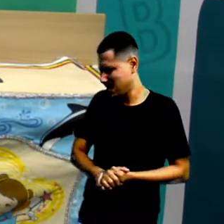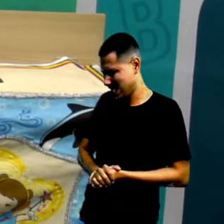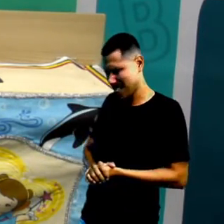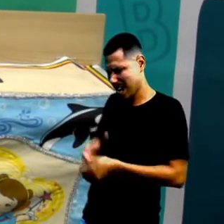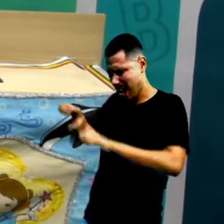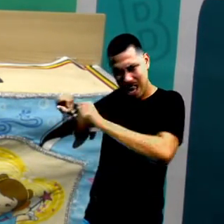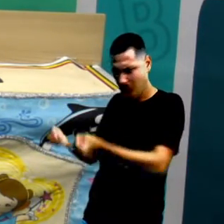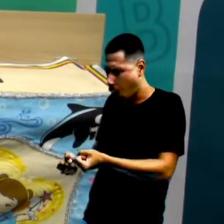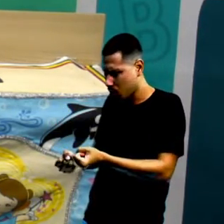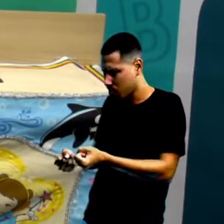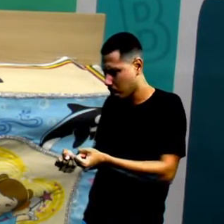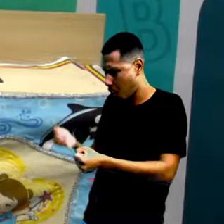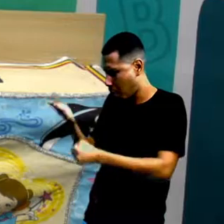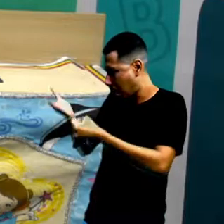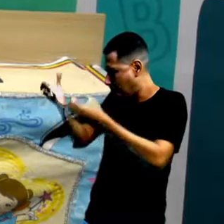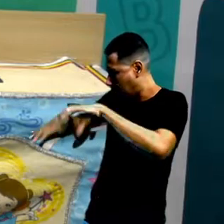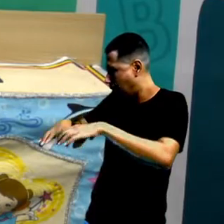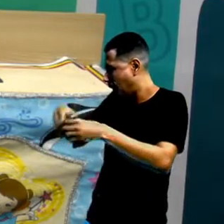não não